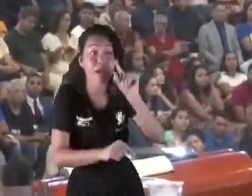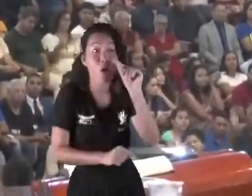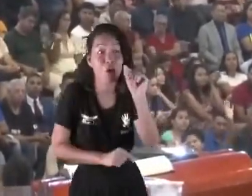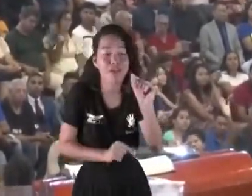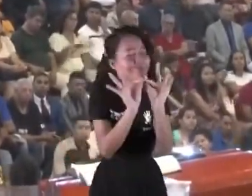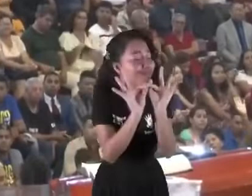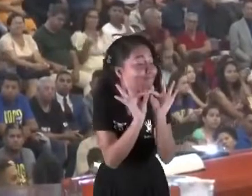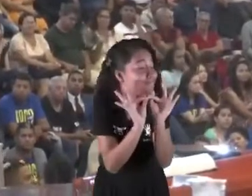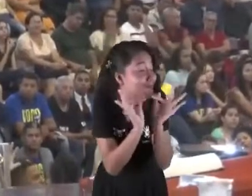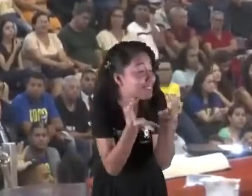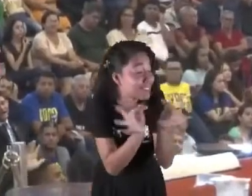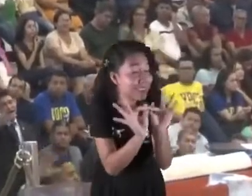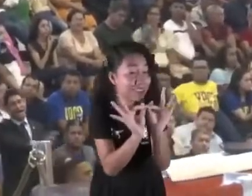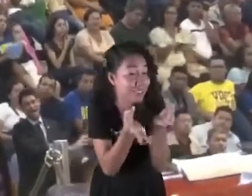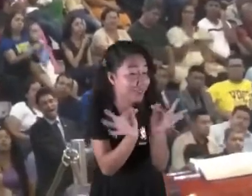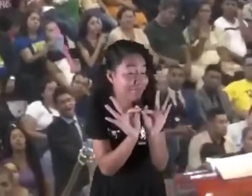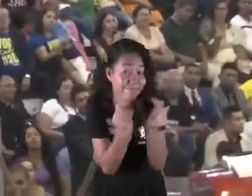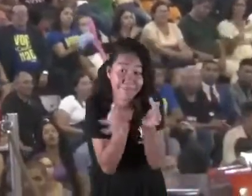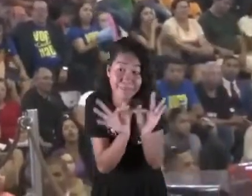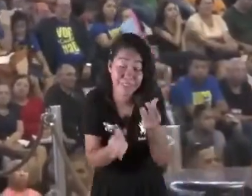humilde.